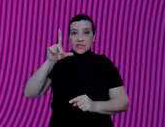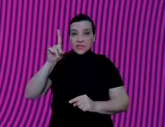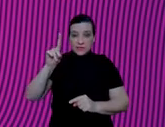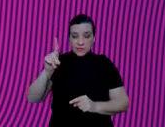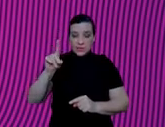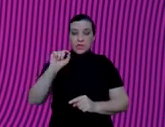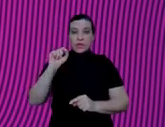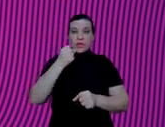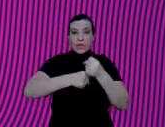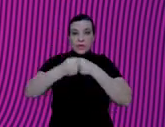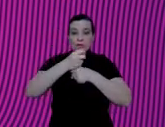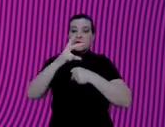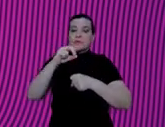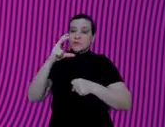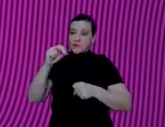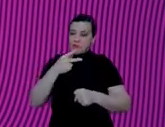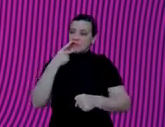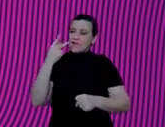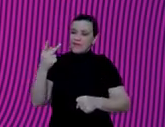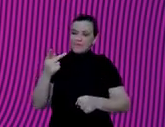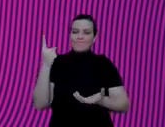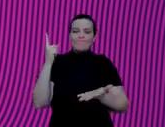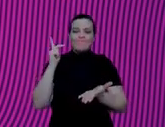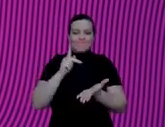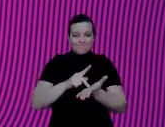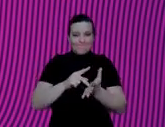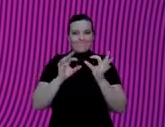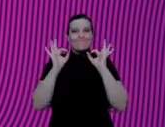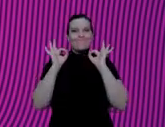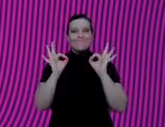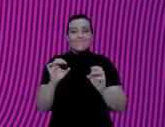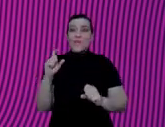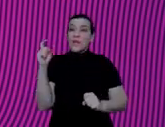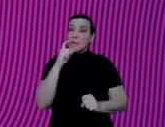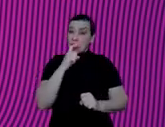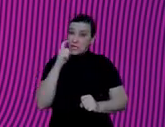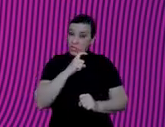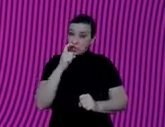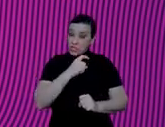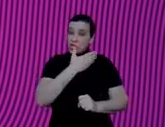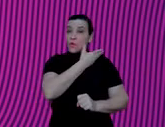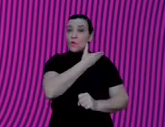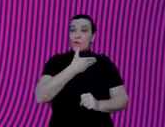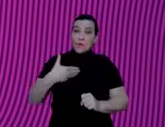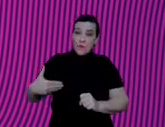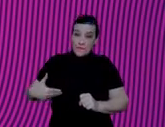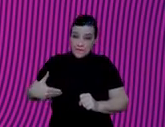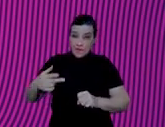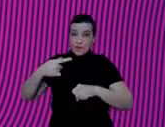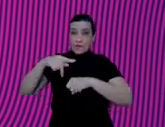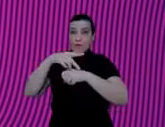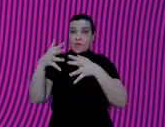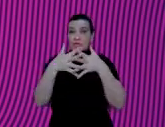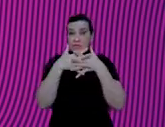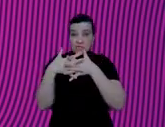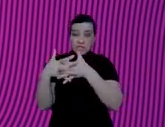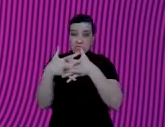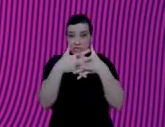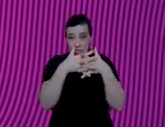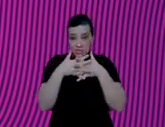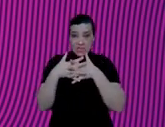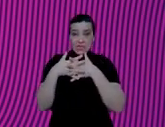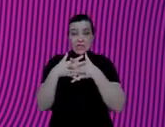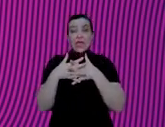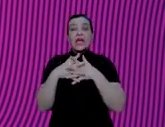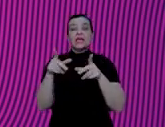ela admitiu que ela mentiu ao governo americano sobre os seus mecanismos de evitar o desvio de opioides, ela